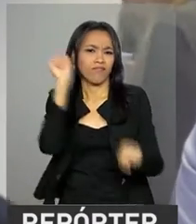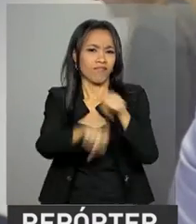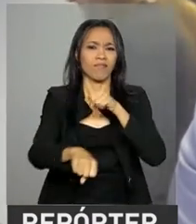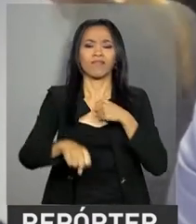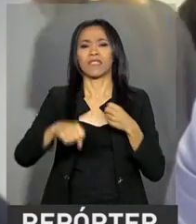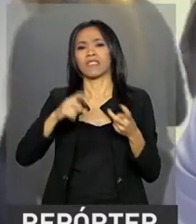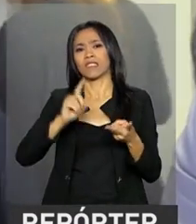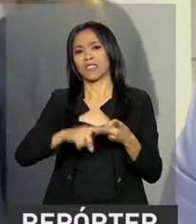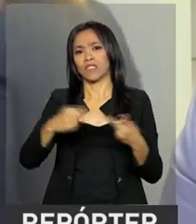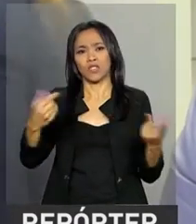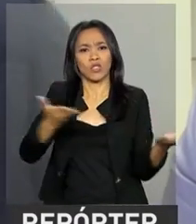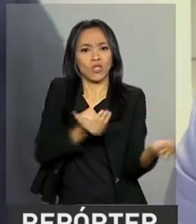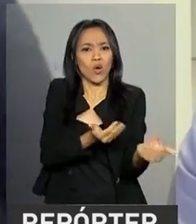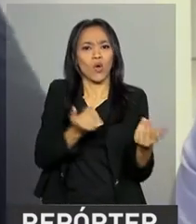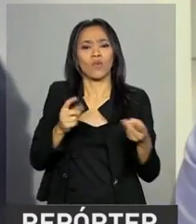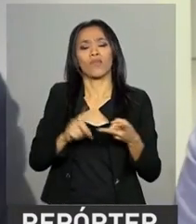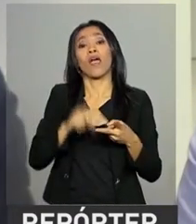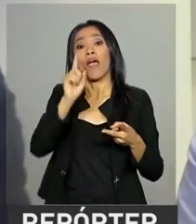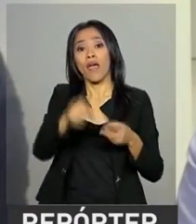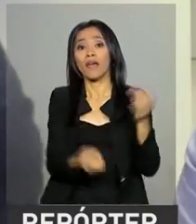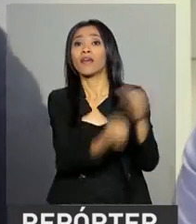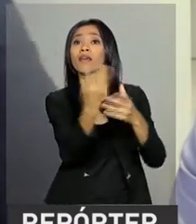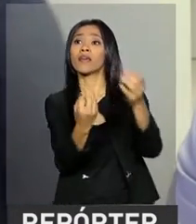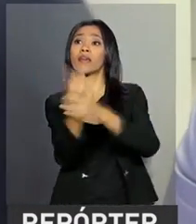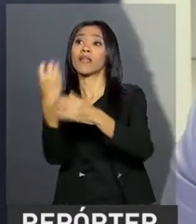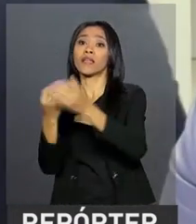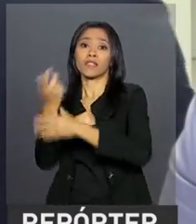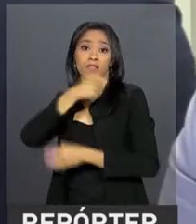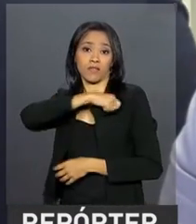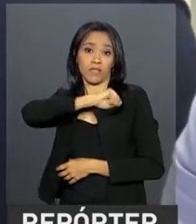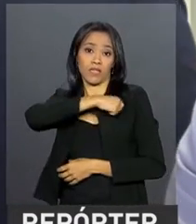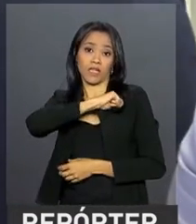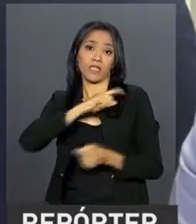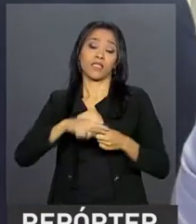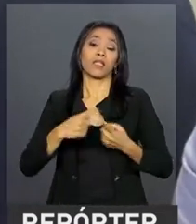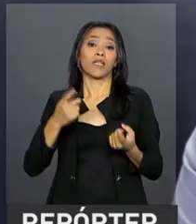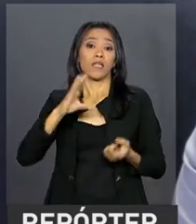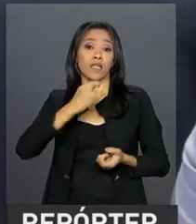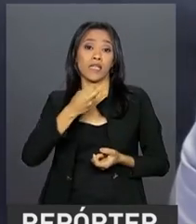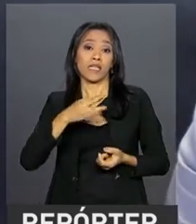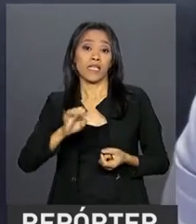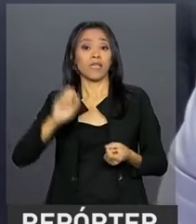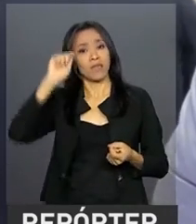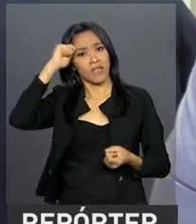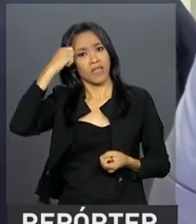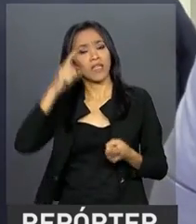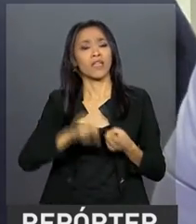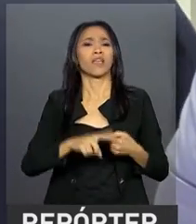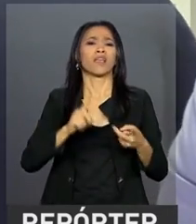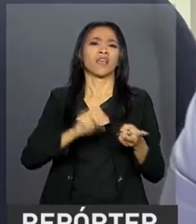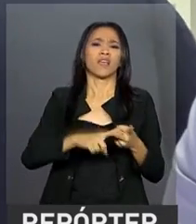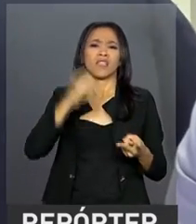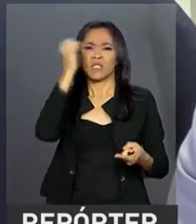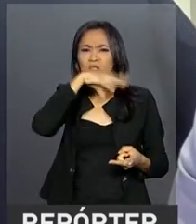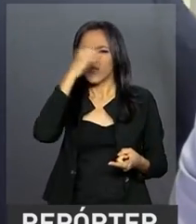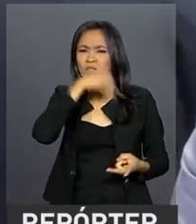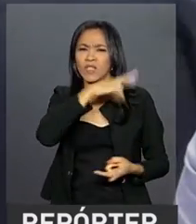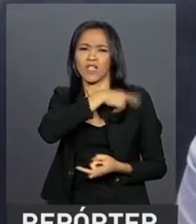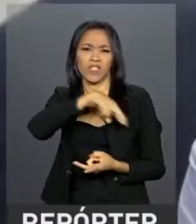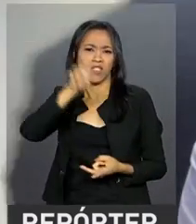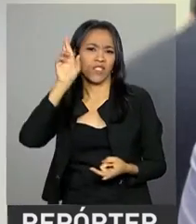LGBTI, é a criação das delegacias de crimes raciais, discriminação racial, xenofobia, intolerância religiosa